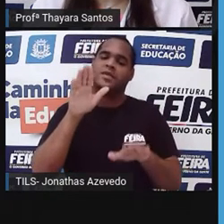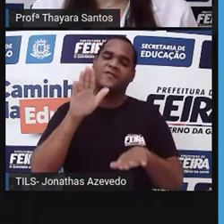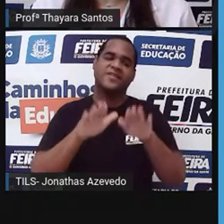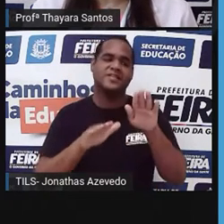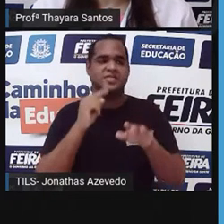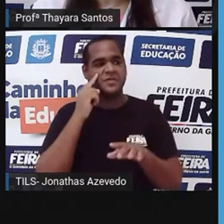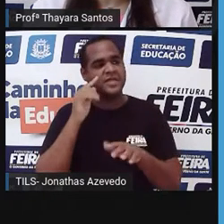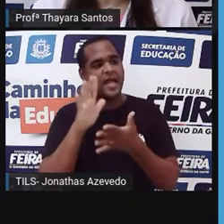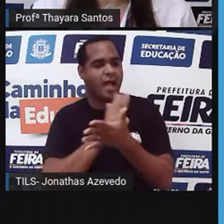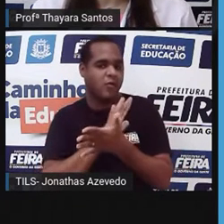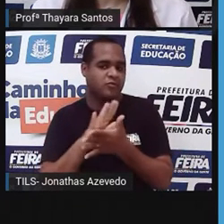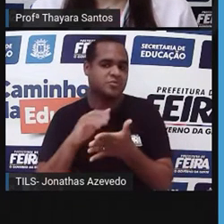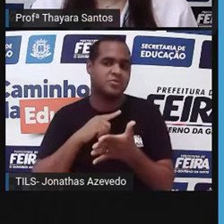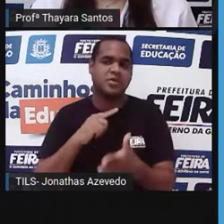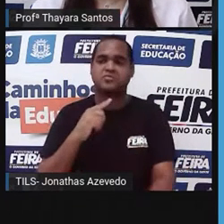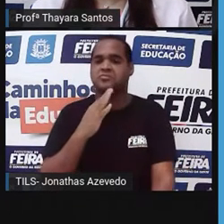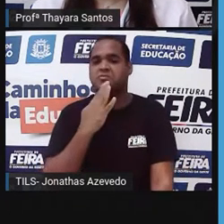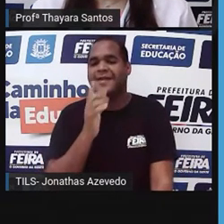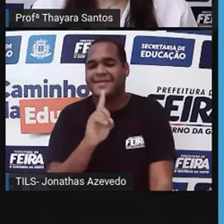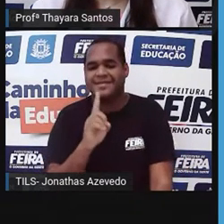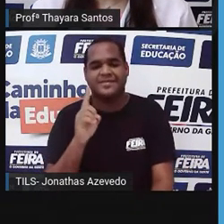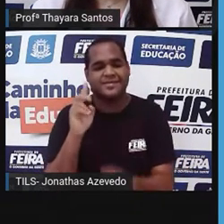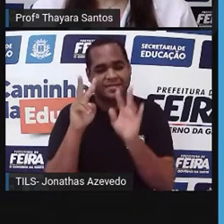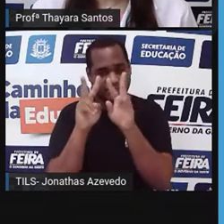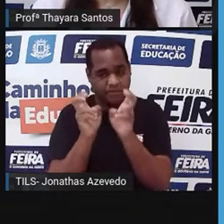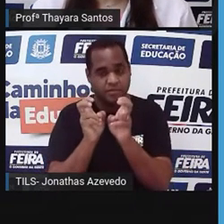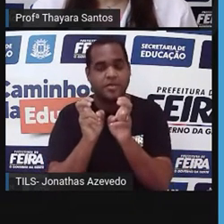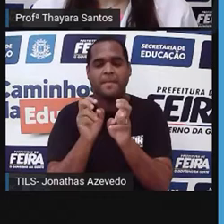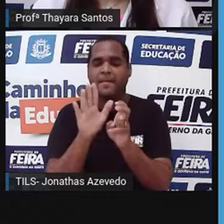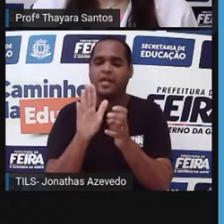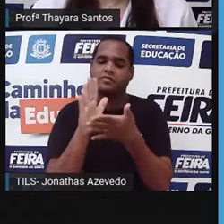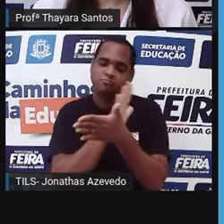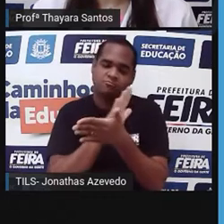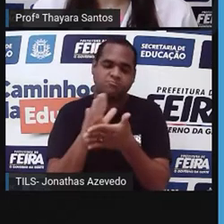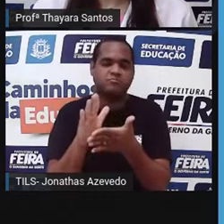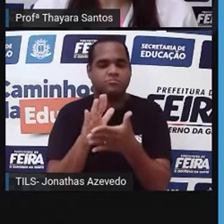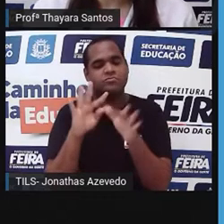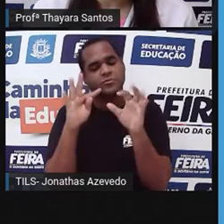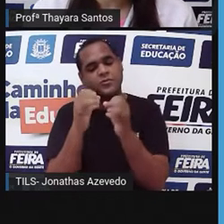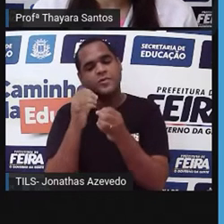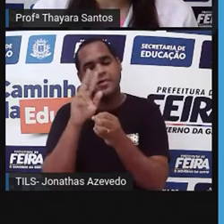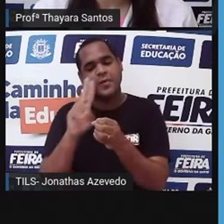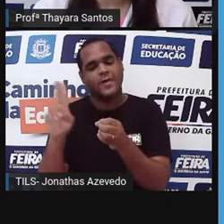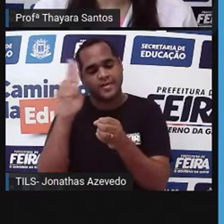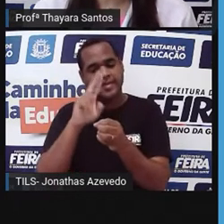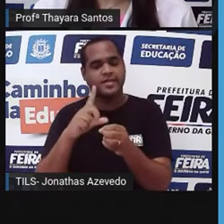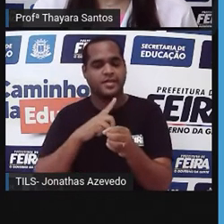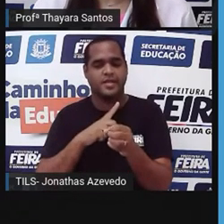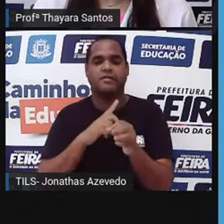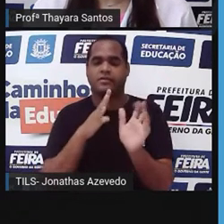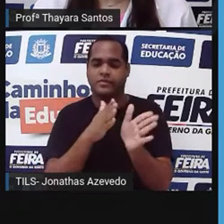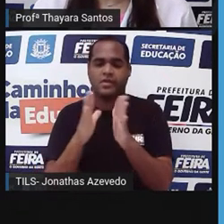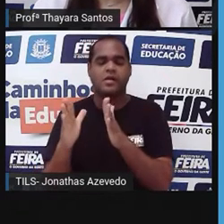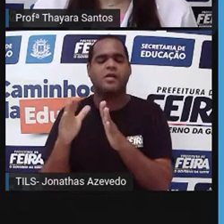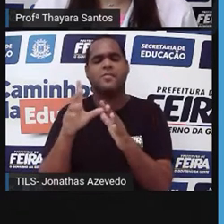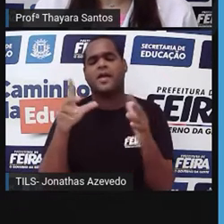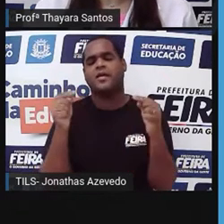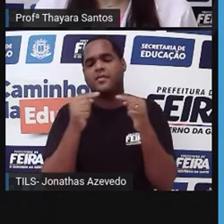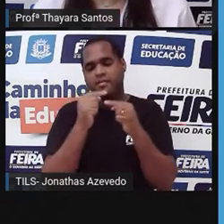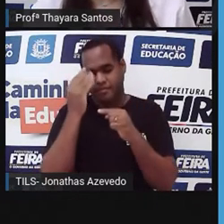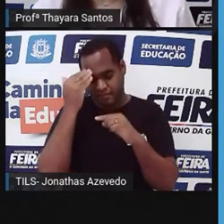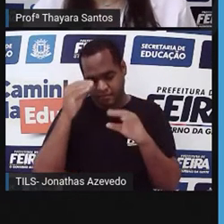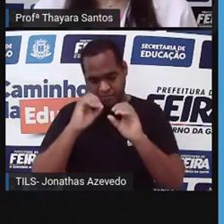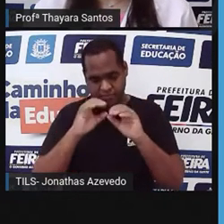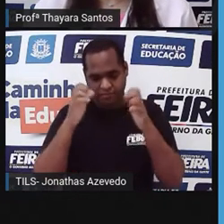tenham escutado essa expressão, mas muitos de vocês já usaram esses serviços. E vocês vão entender por